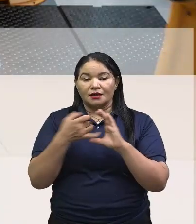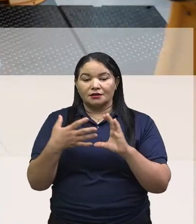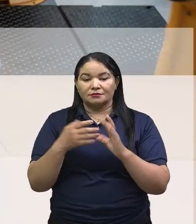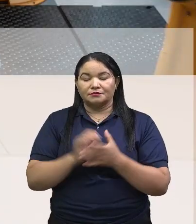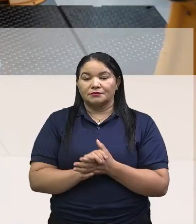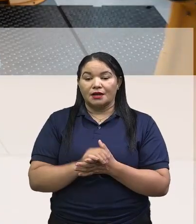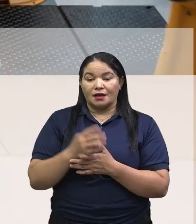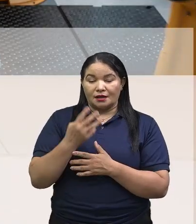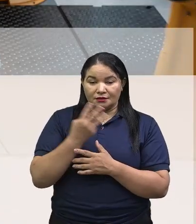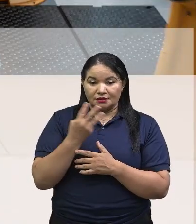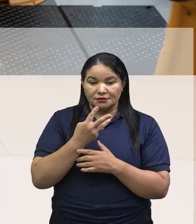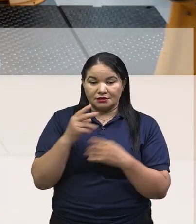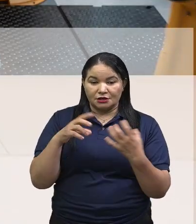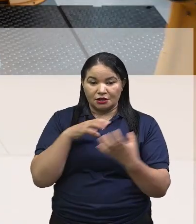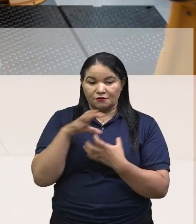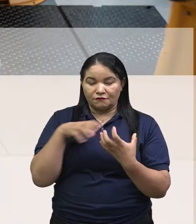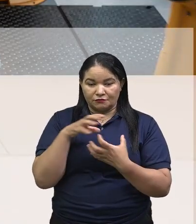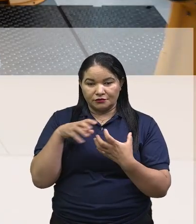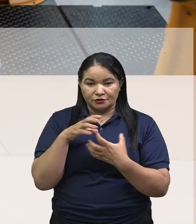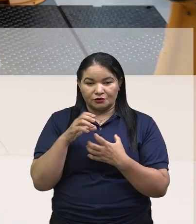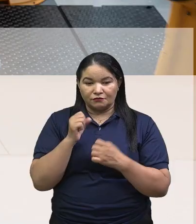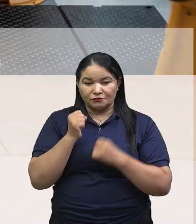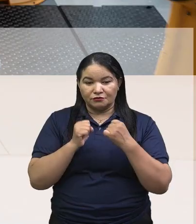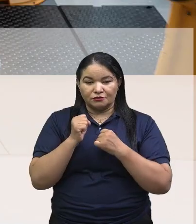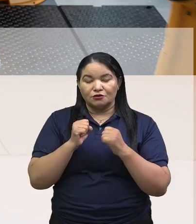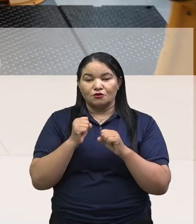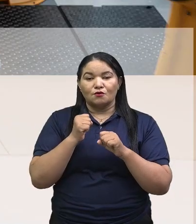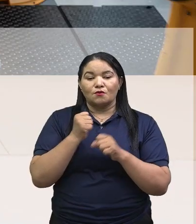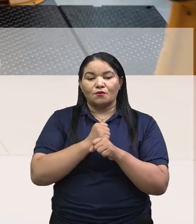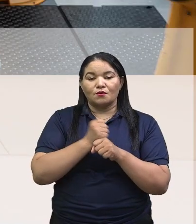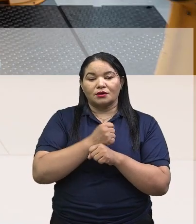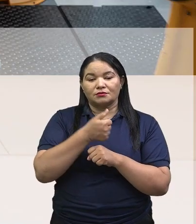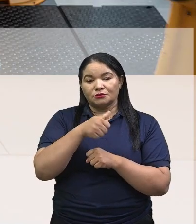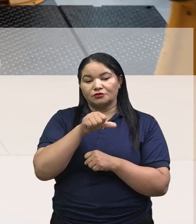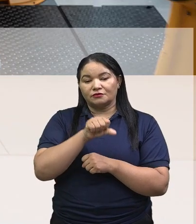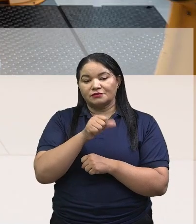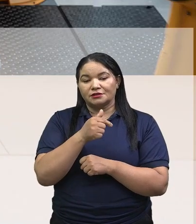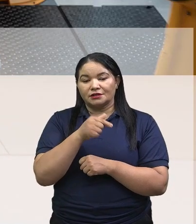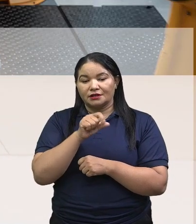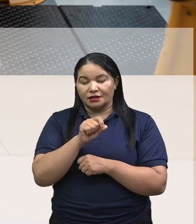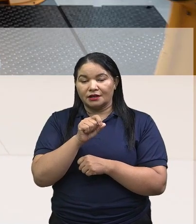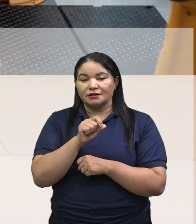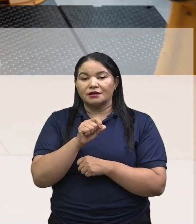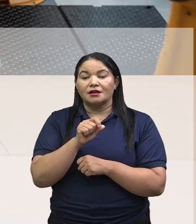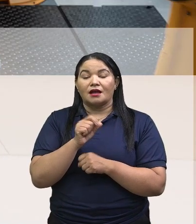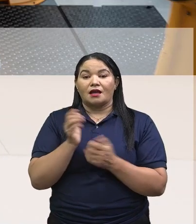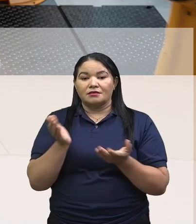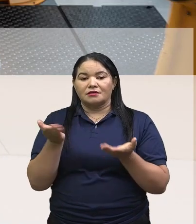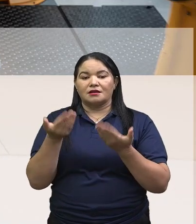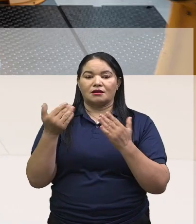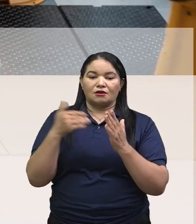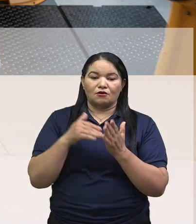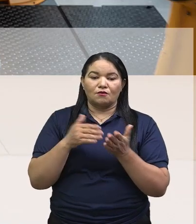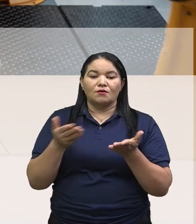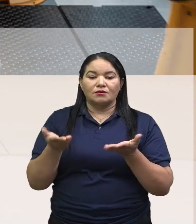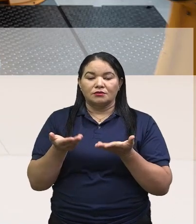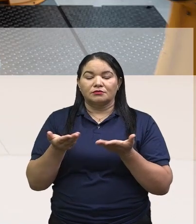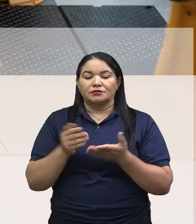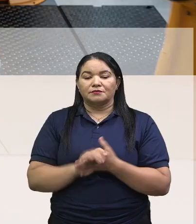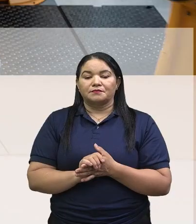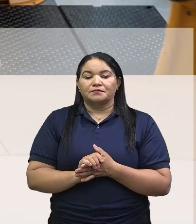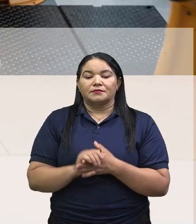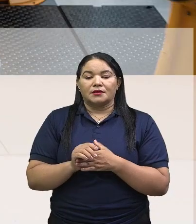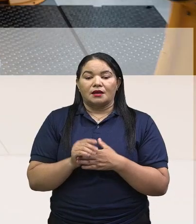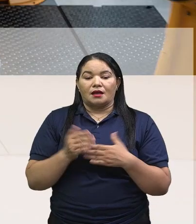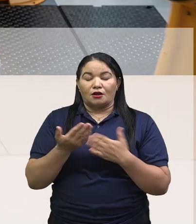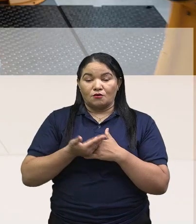Revolução Industrial, que já vem desde 1970 aos dias atuais, ela tem o seu pontapé inicial nos Estados Unidos